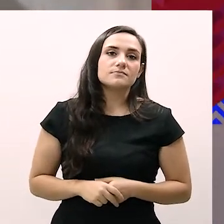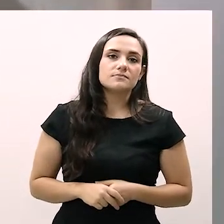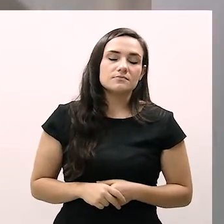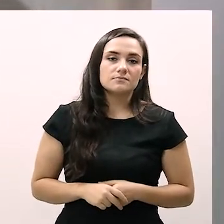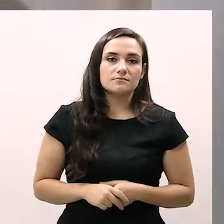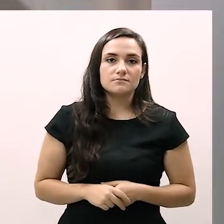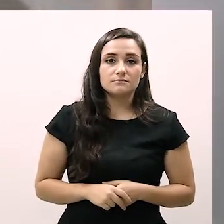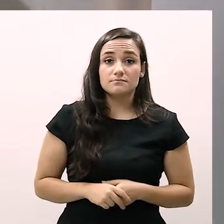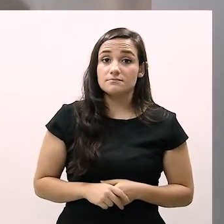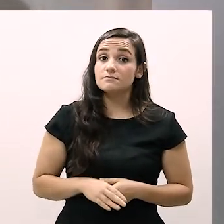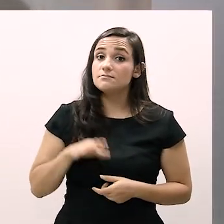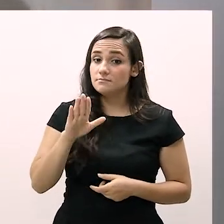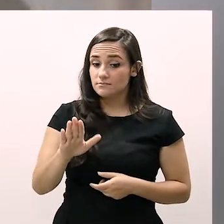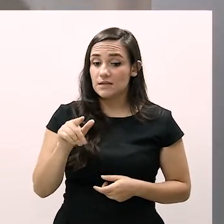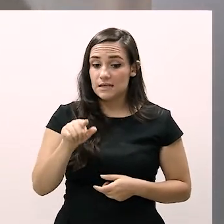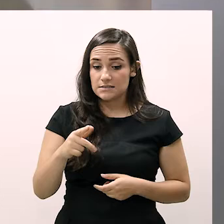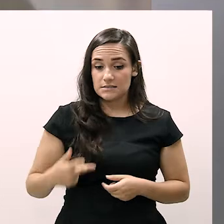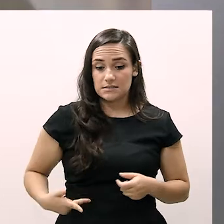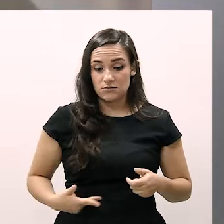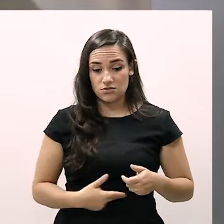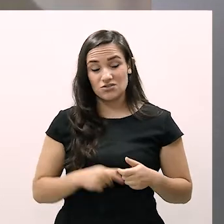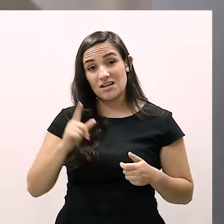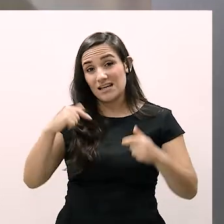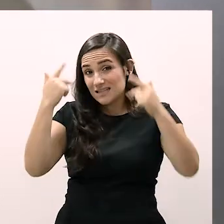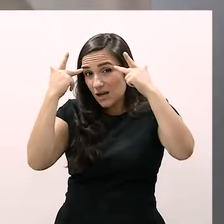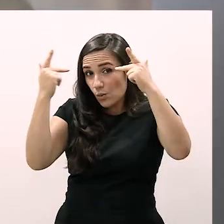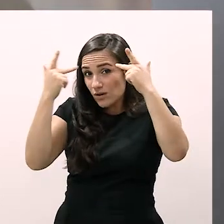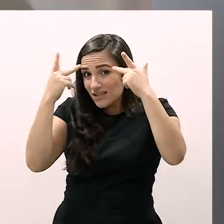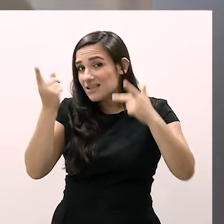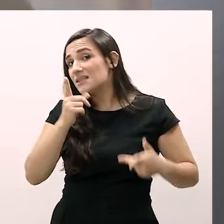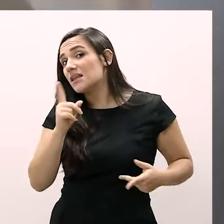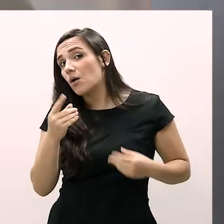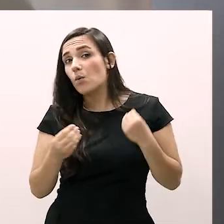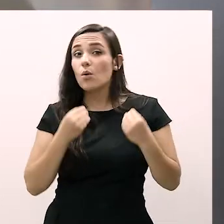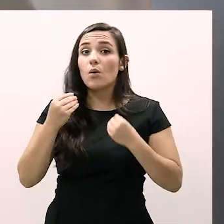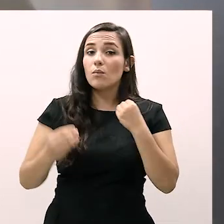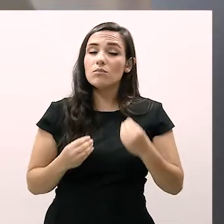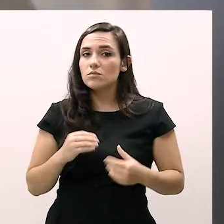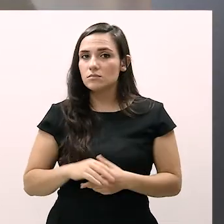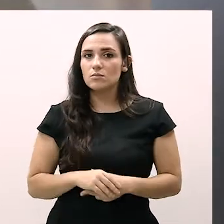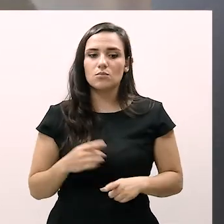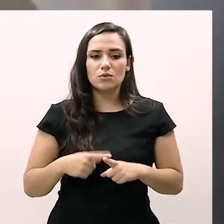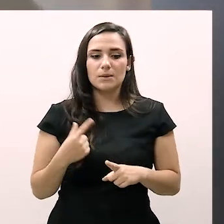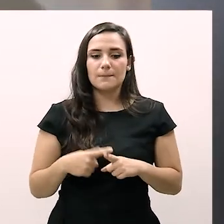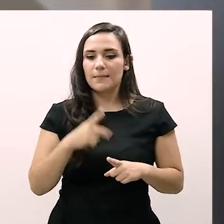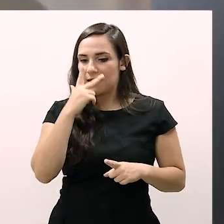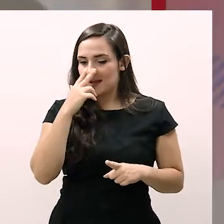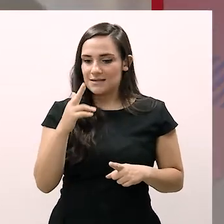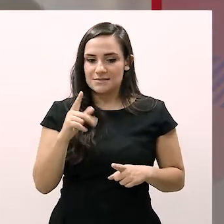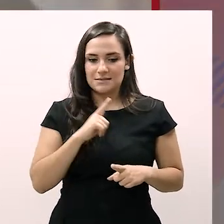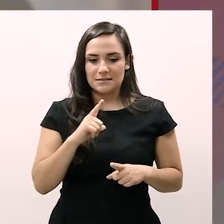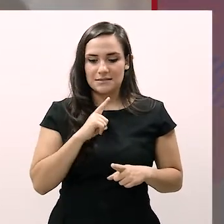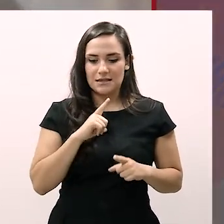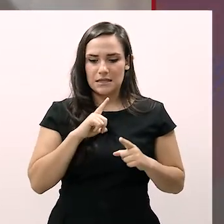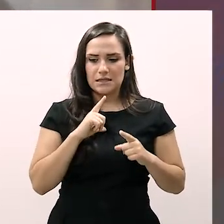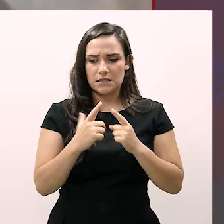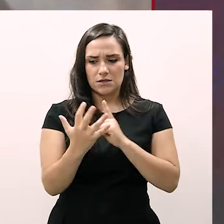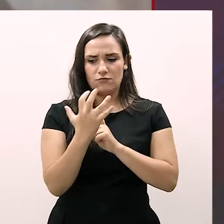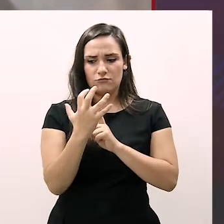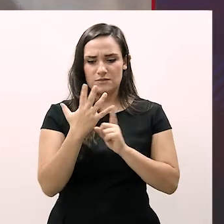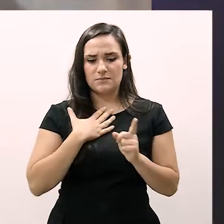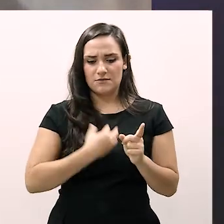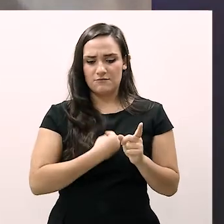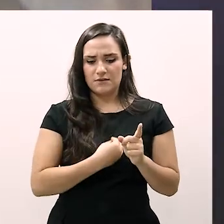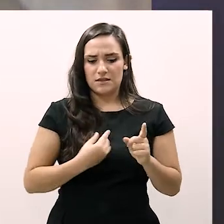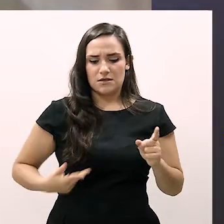atuais. É uma cirurgia mais tranquila, porque a gente imagina que quando vai fazer uma cirurgia bariátrica, com tantos impactos assim